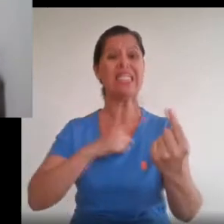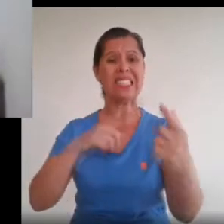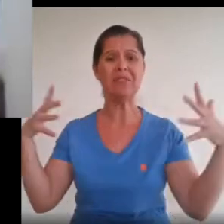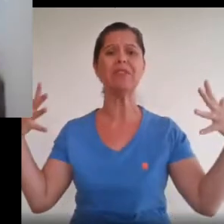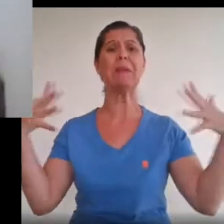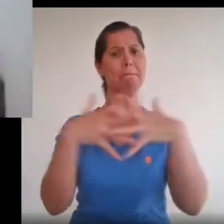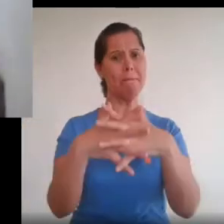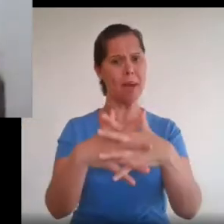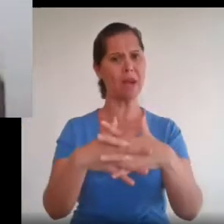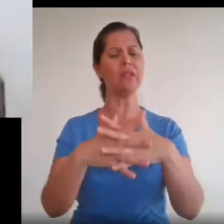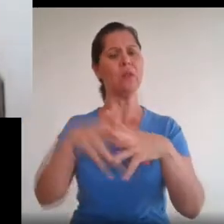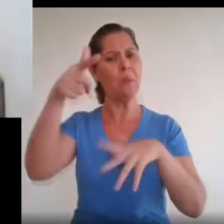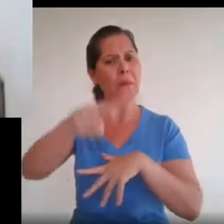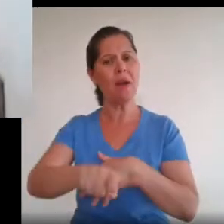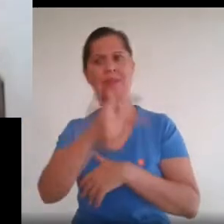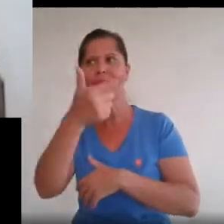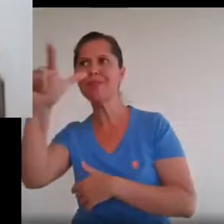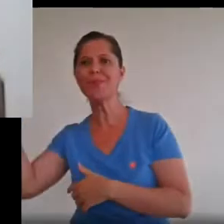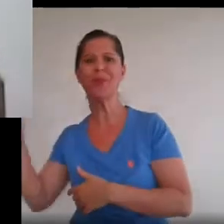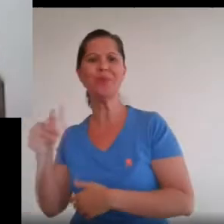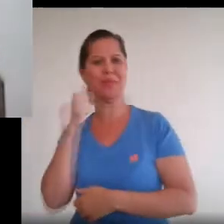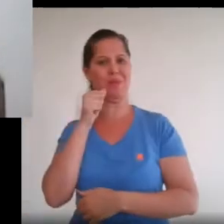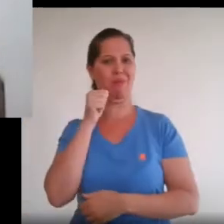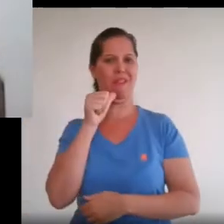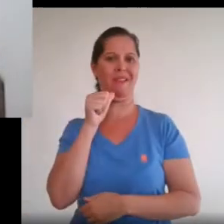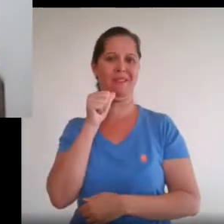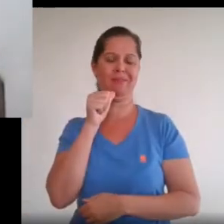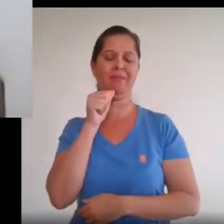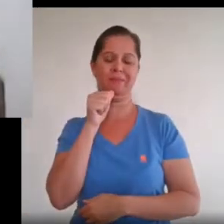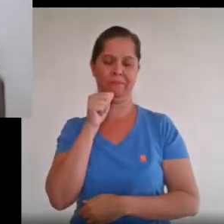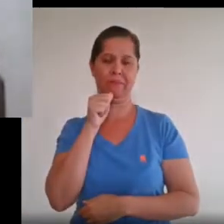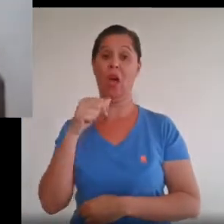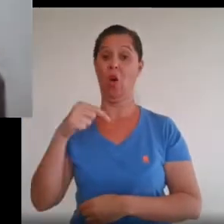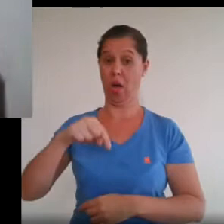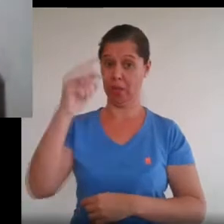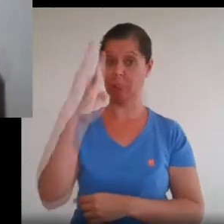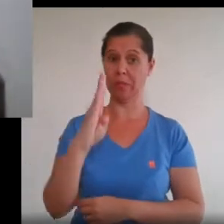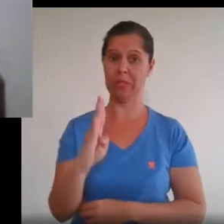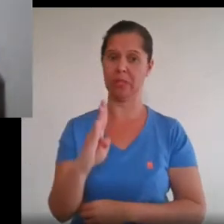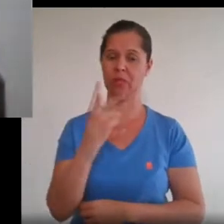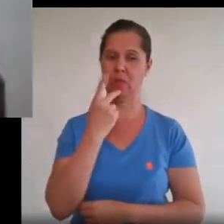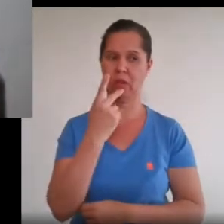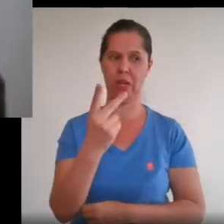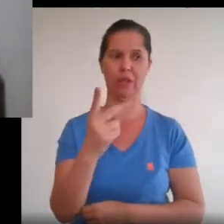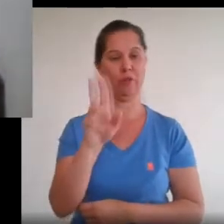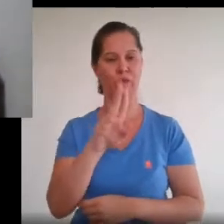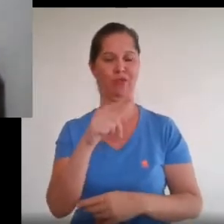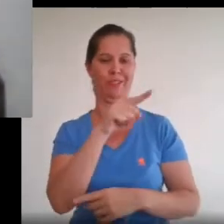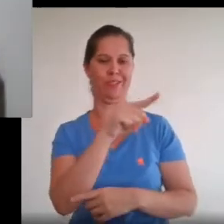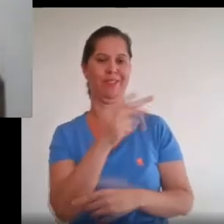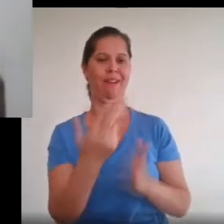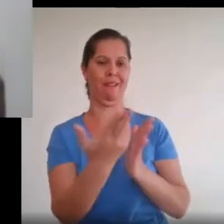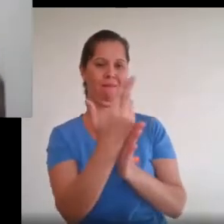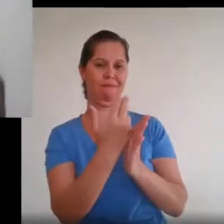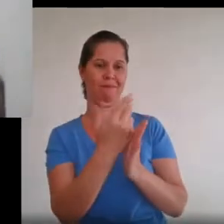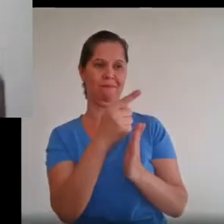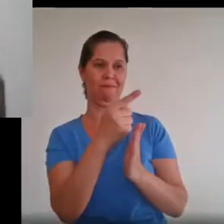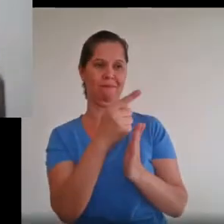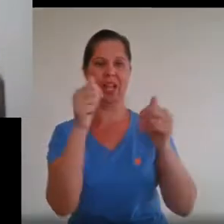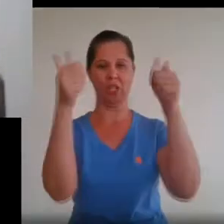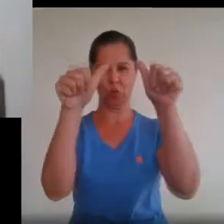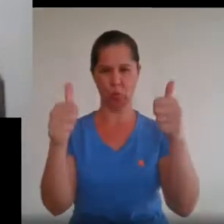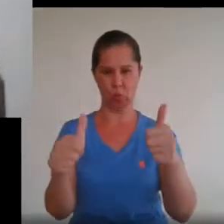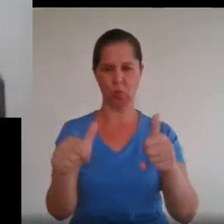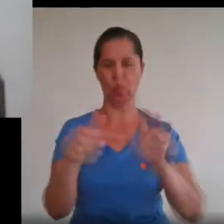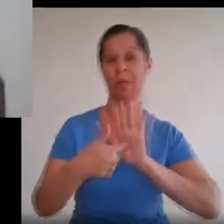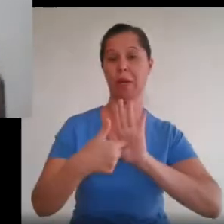impactou com a pandemia. Aliás, o Brasil, eu quero usar Porque o Brasil é o país